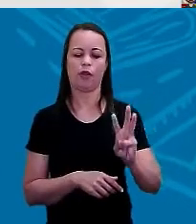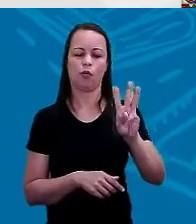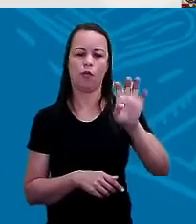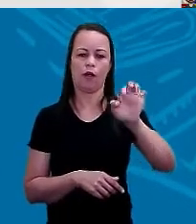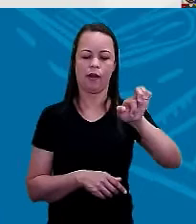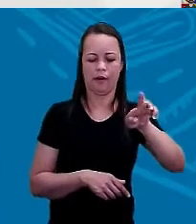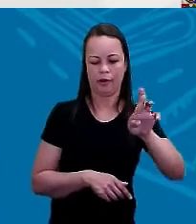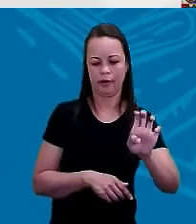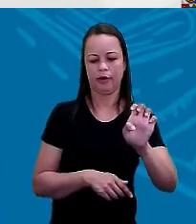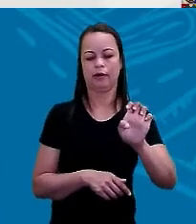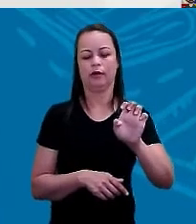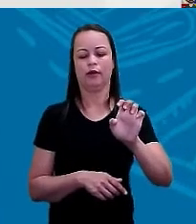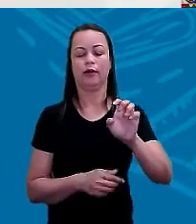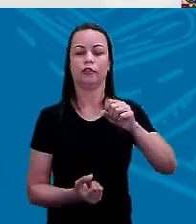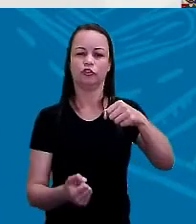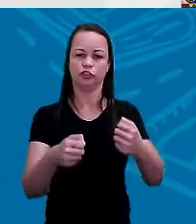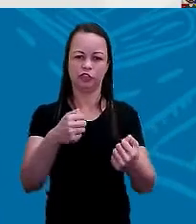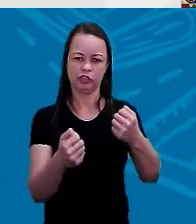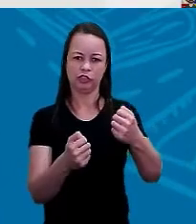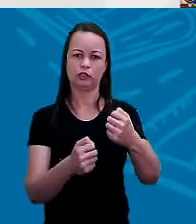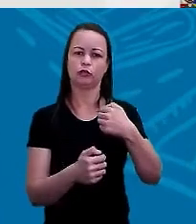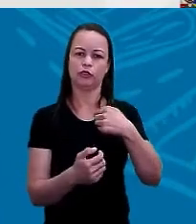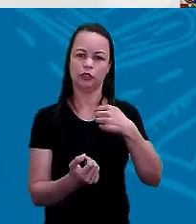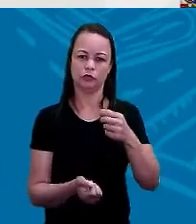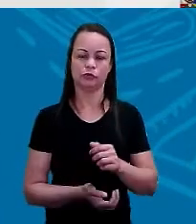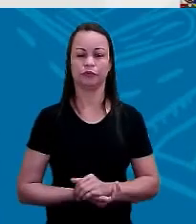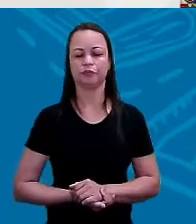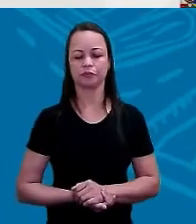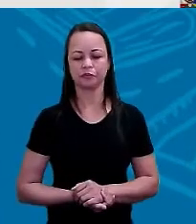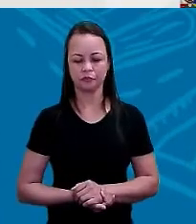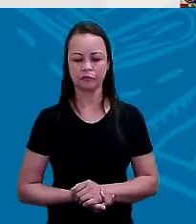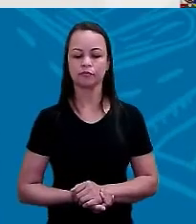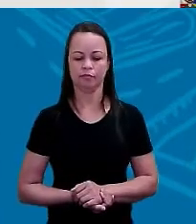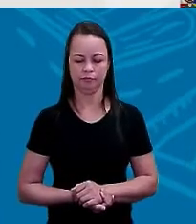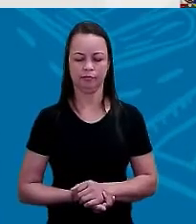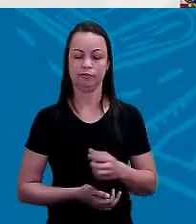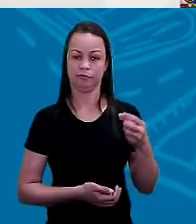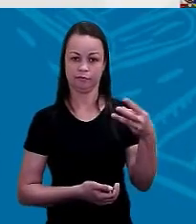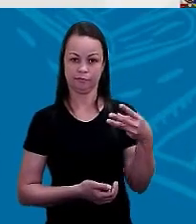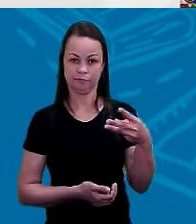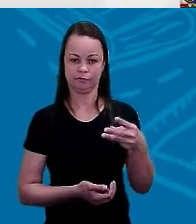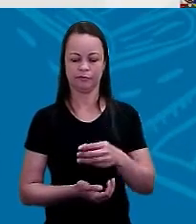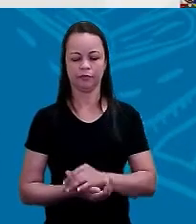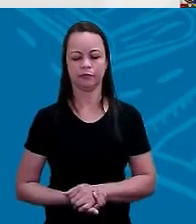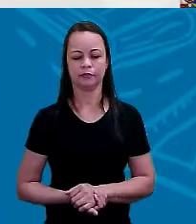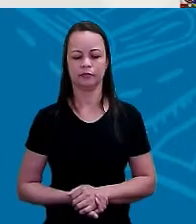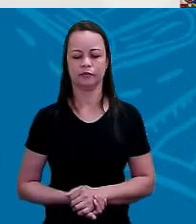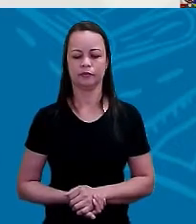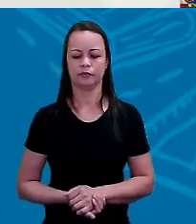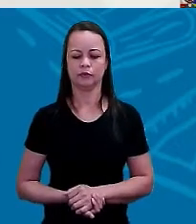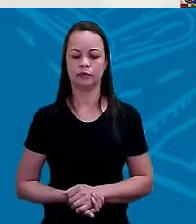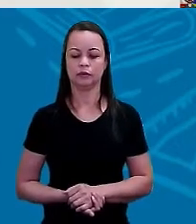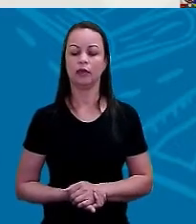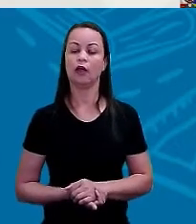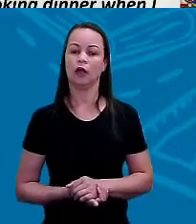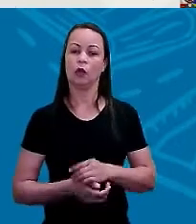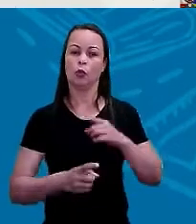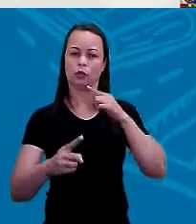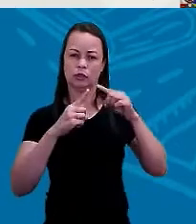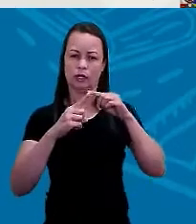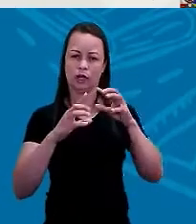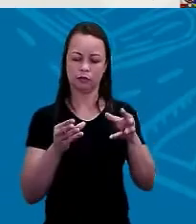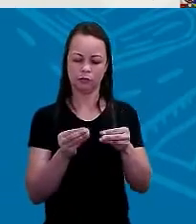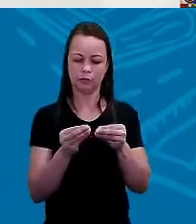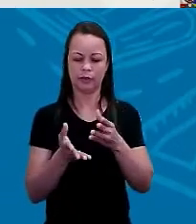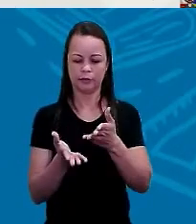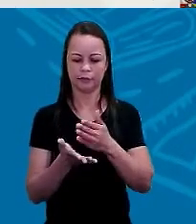when I called them last night. Alright? Let's continue. So, complete the dialogue. Complete o